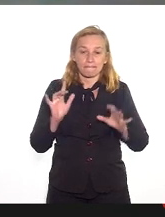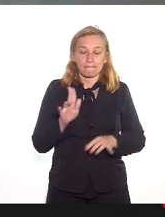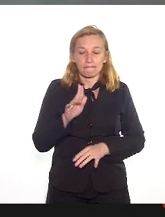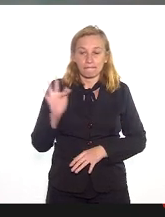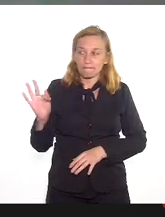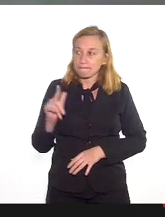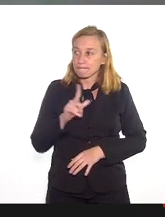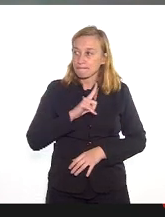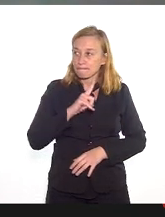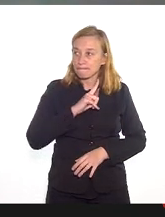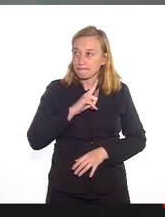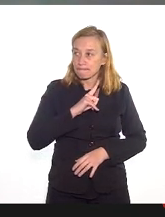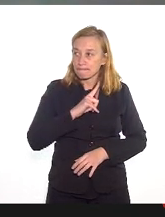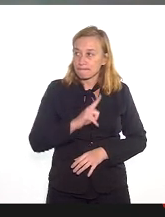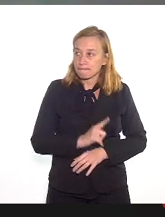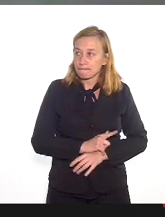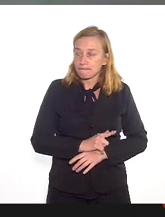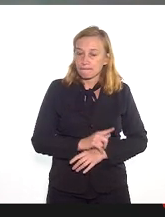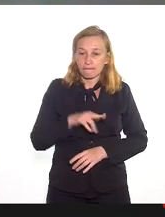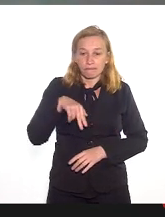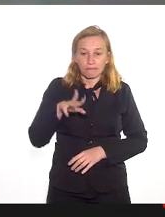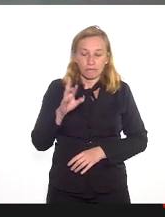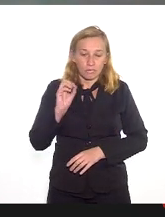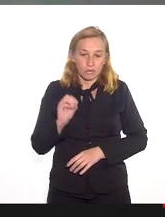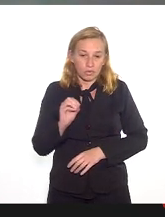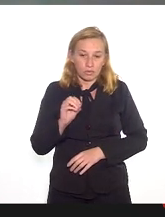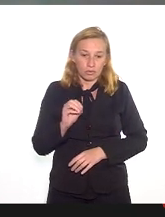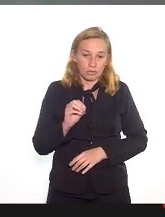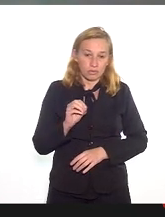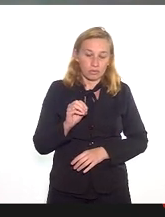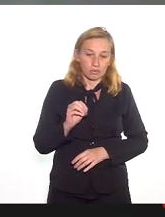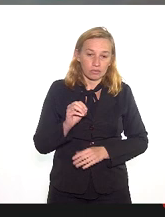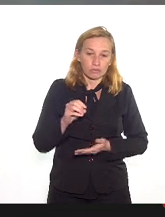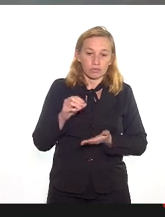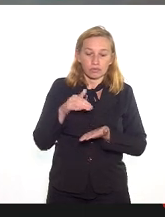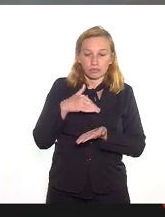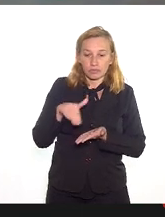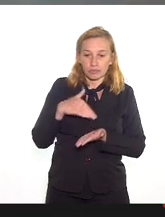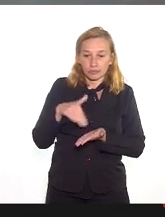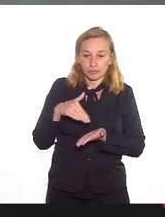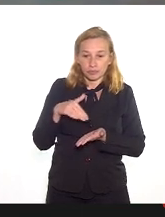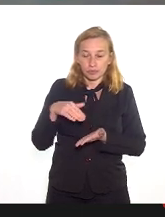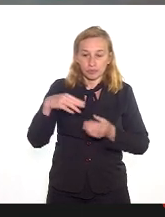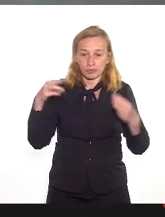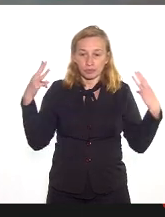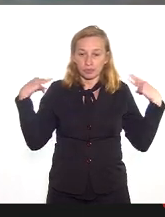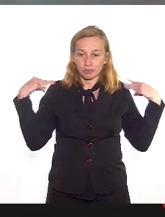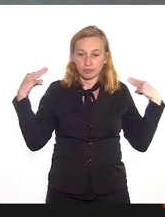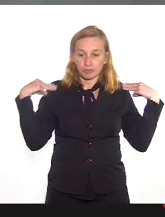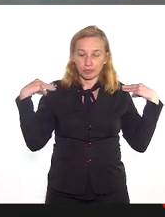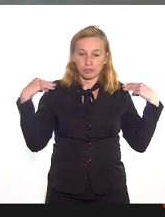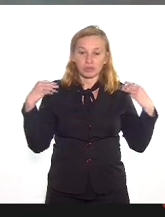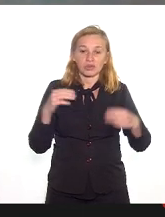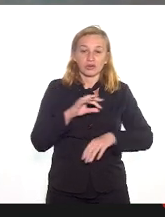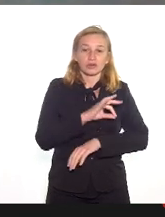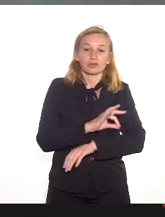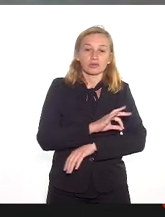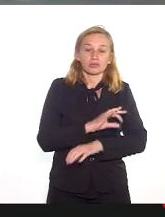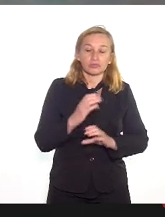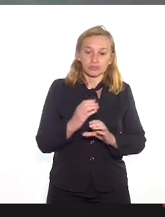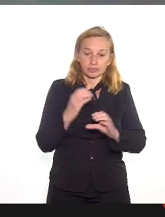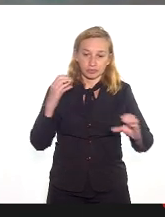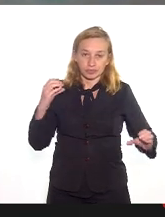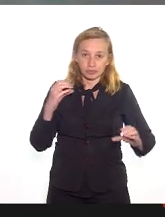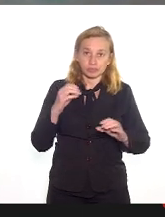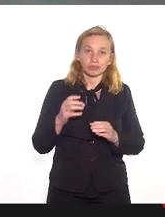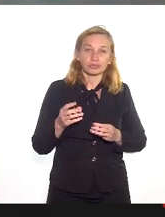temos um núcleo do escritório, um escritório da Marinha, na Escola da Engenharia, é um núcleo do Escritório